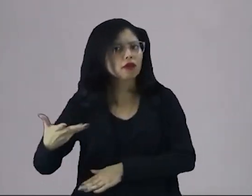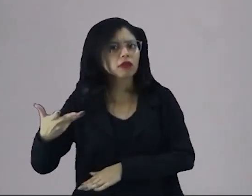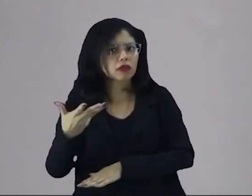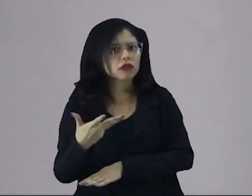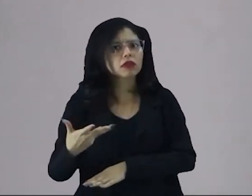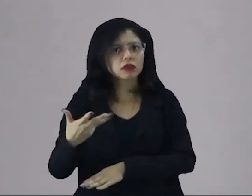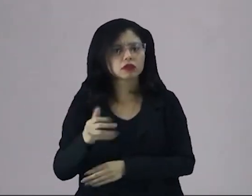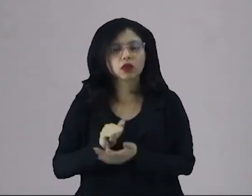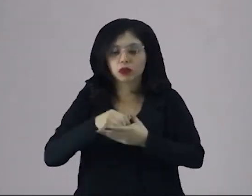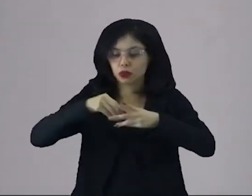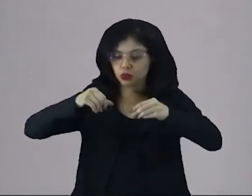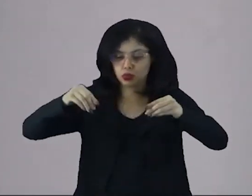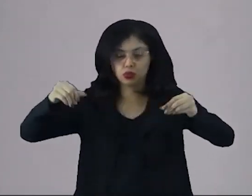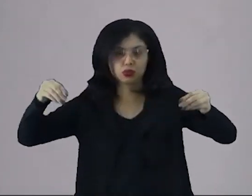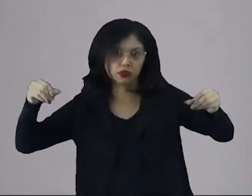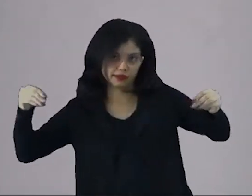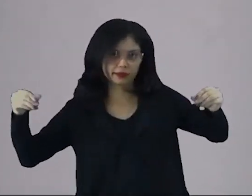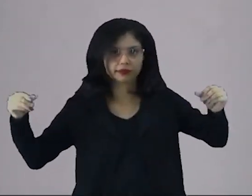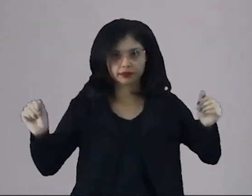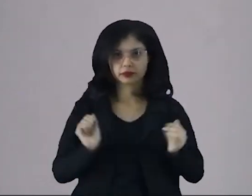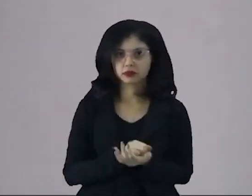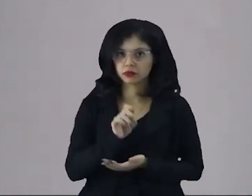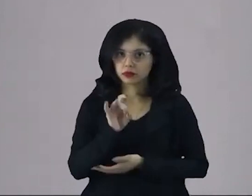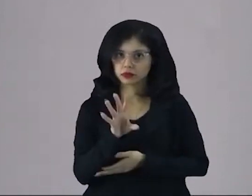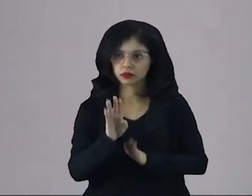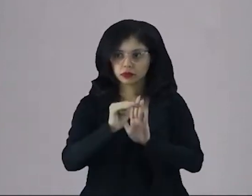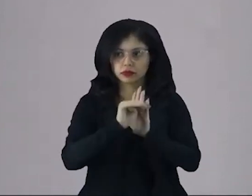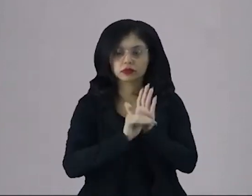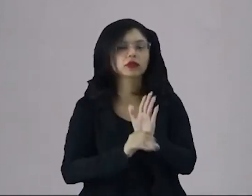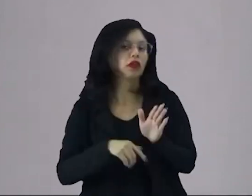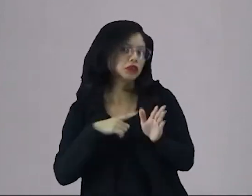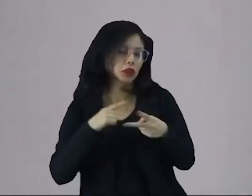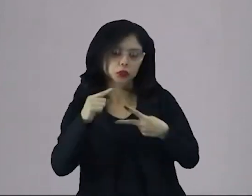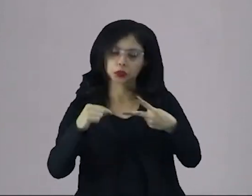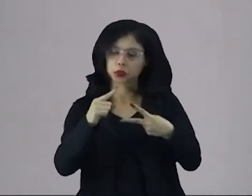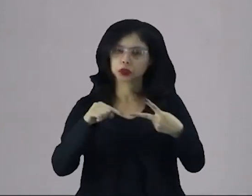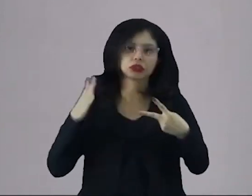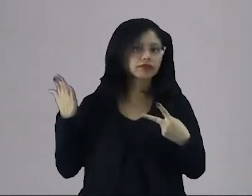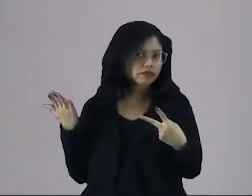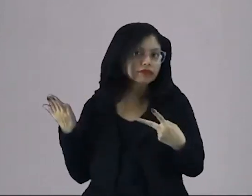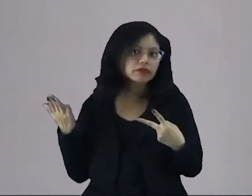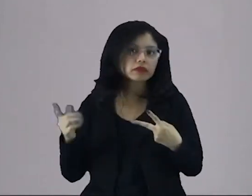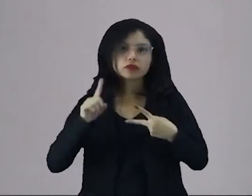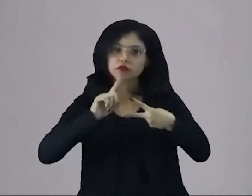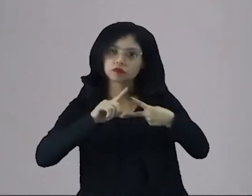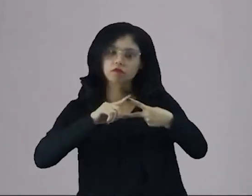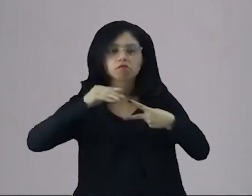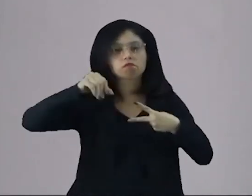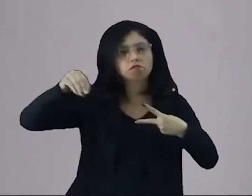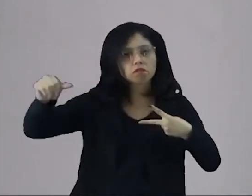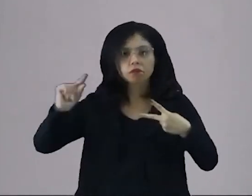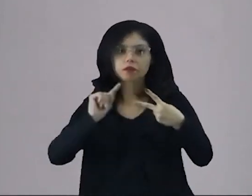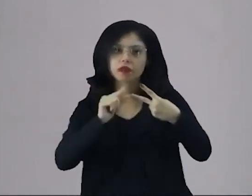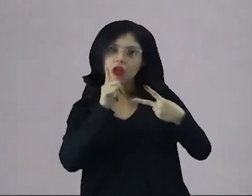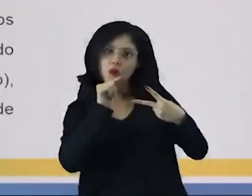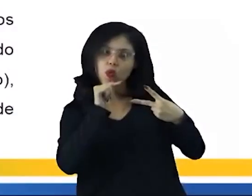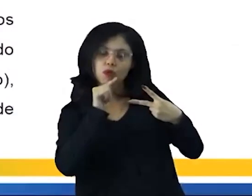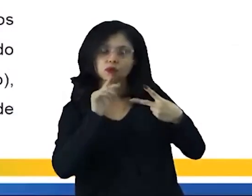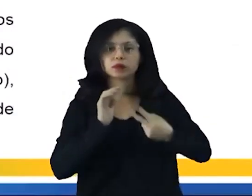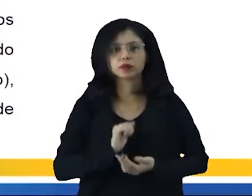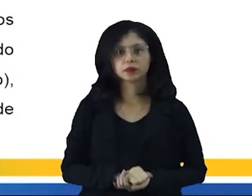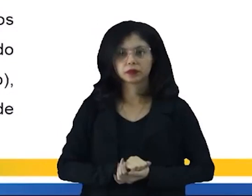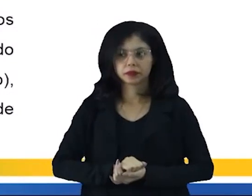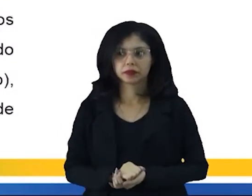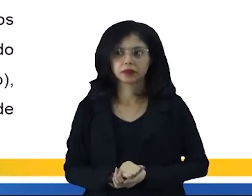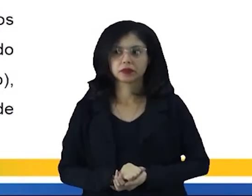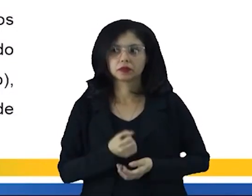aos biomas terrestres. Apenas coloquei aqui que existem duas classificações, tanto o terrestre como o